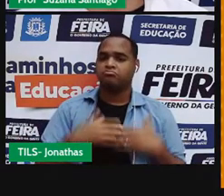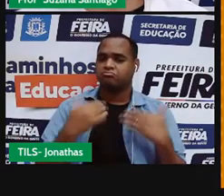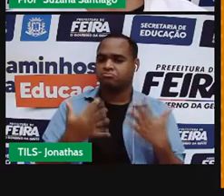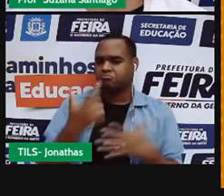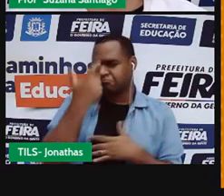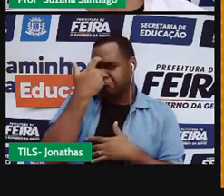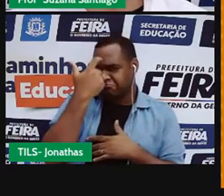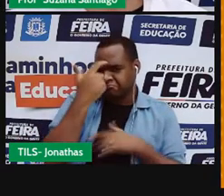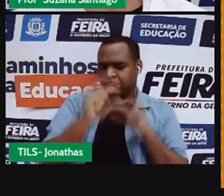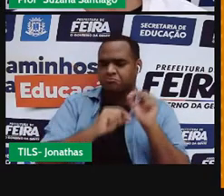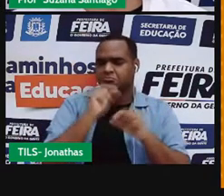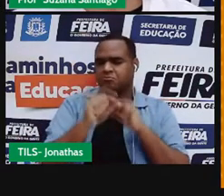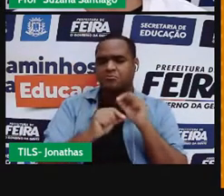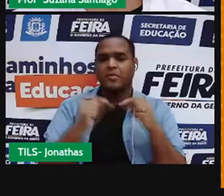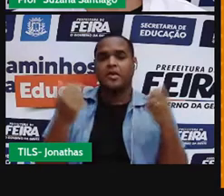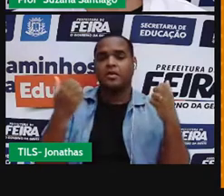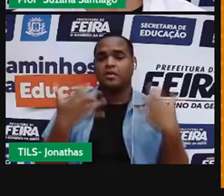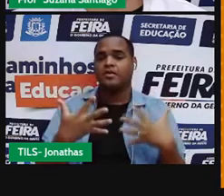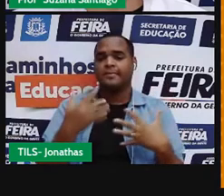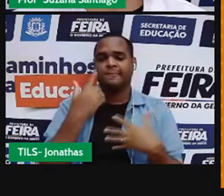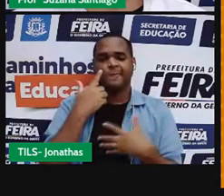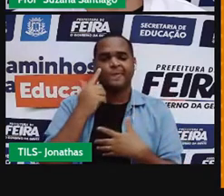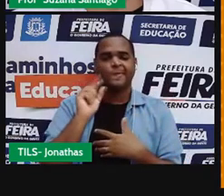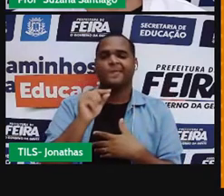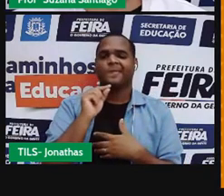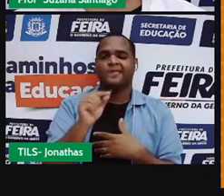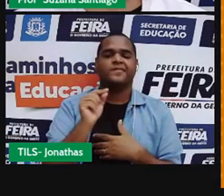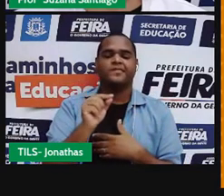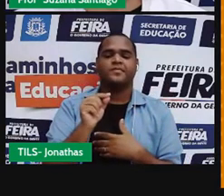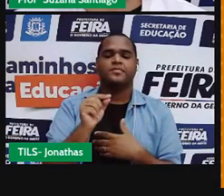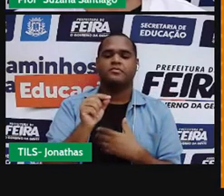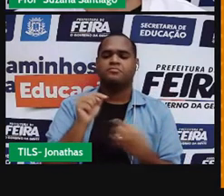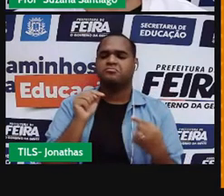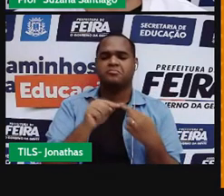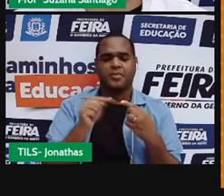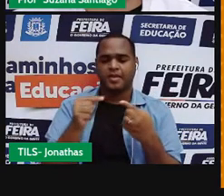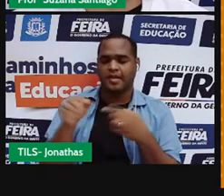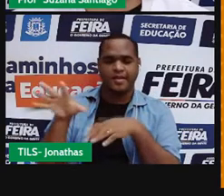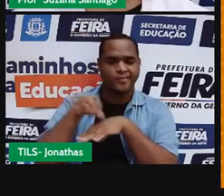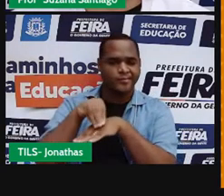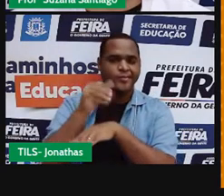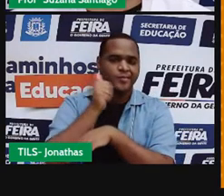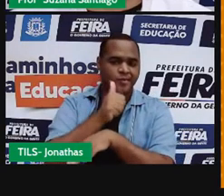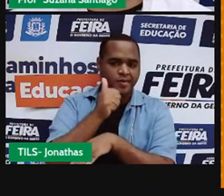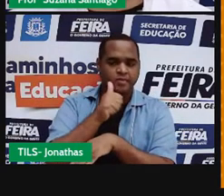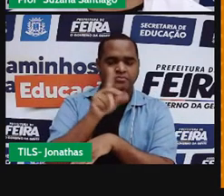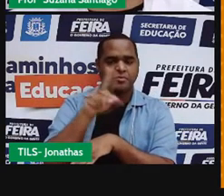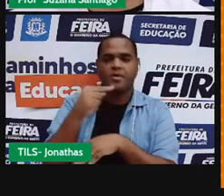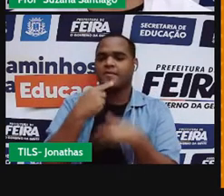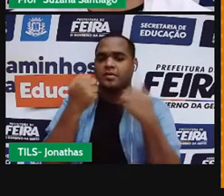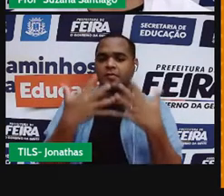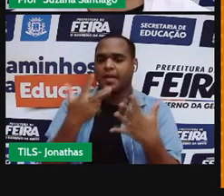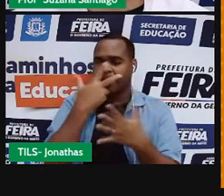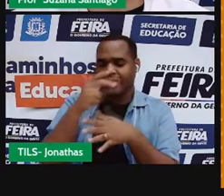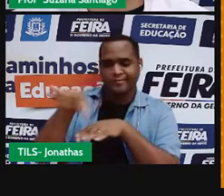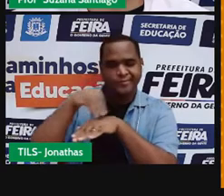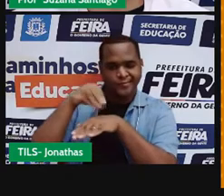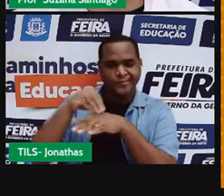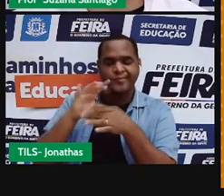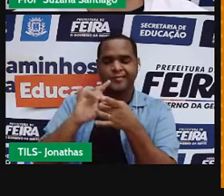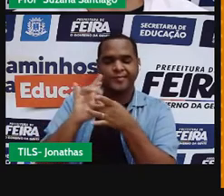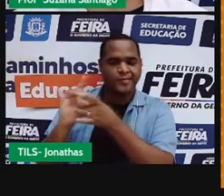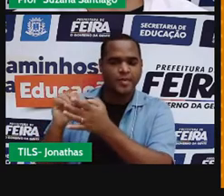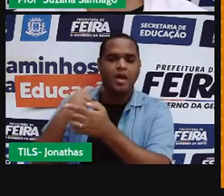né? Então, isso que Suzana trouxe fala um pouco sobre o contexto histórico dessa desinformação, sobre as fake